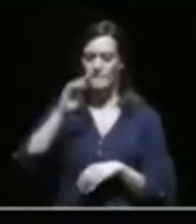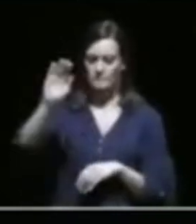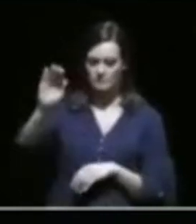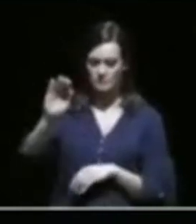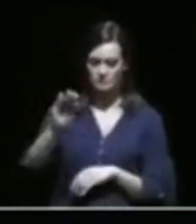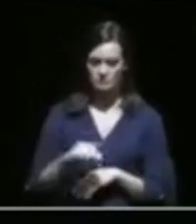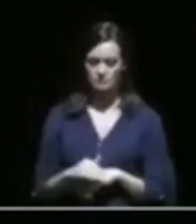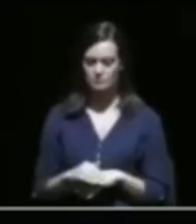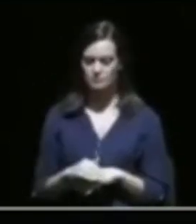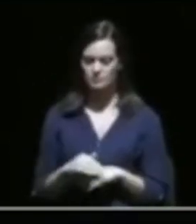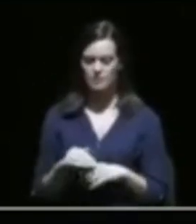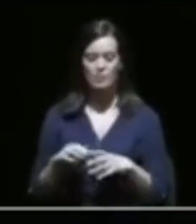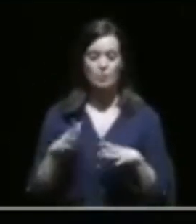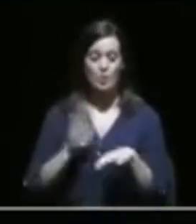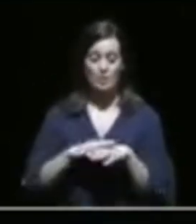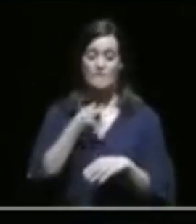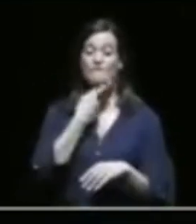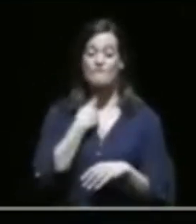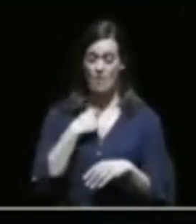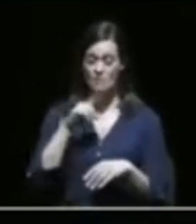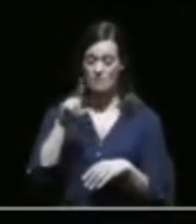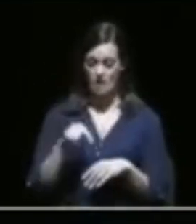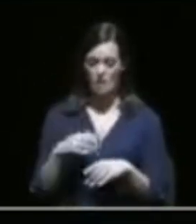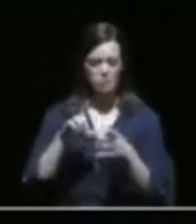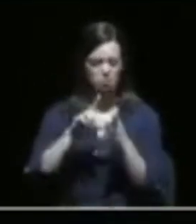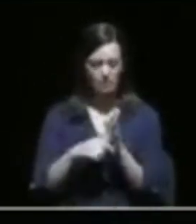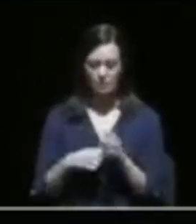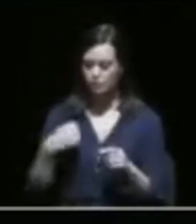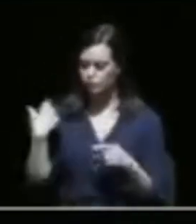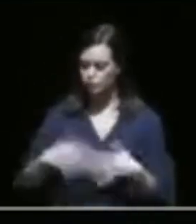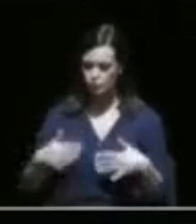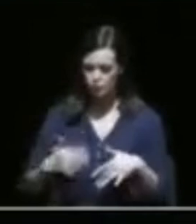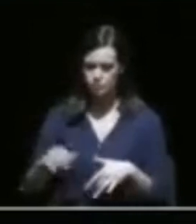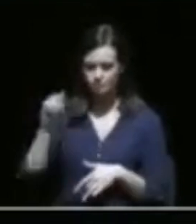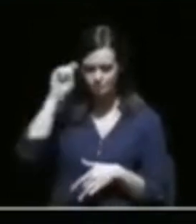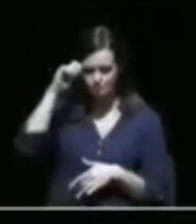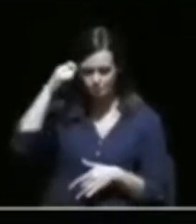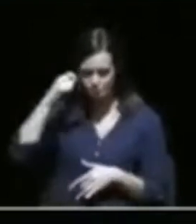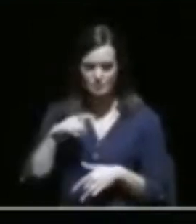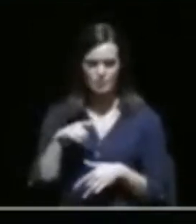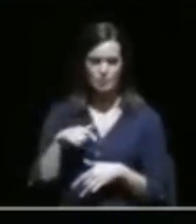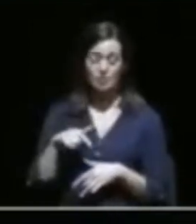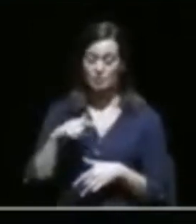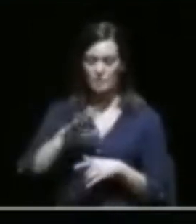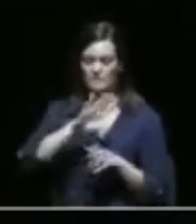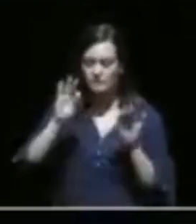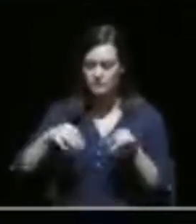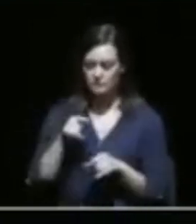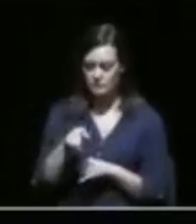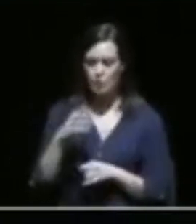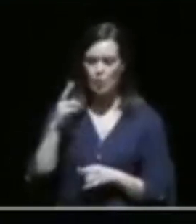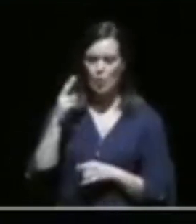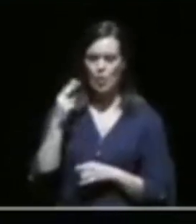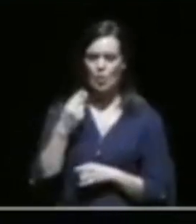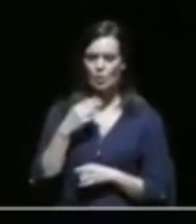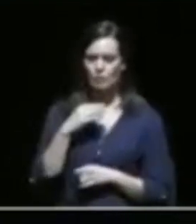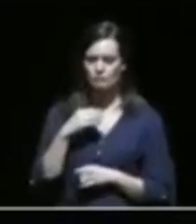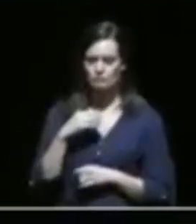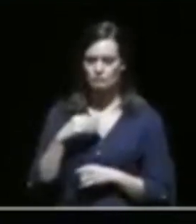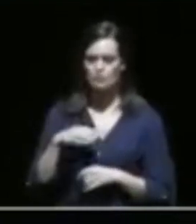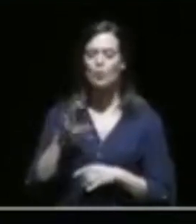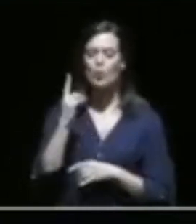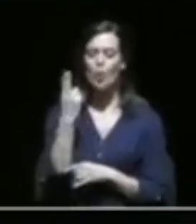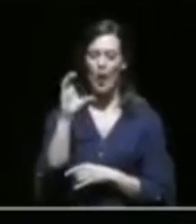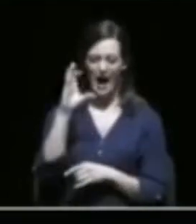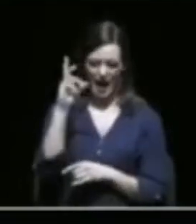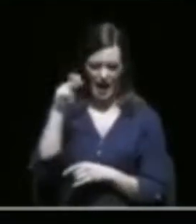O Holodomor ou a Grande Fome. Um projeto maquiavélico do Comitê Central Comunista com o fim a dominar os ucranianos que se recusavam a ceder